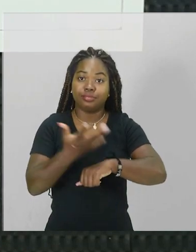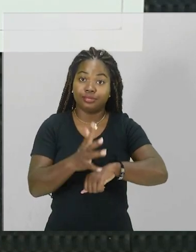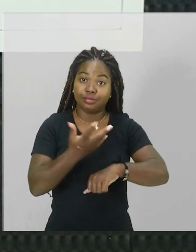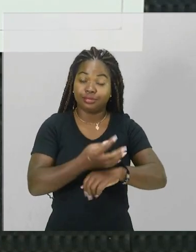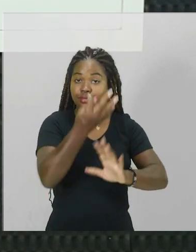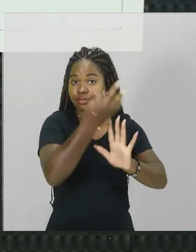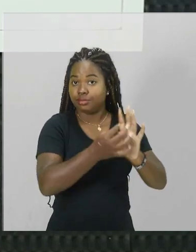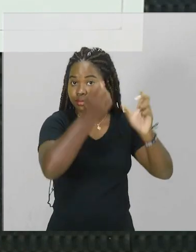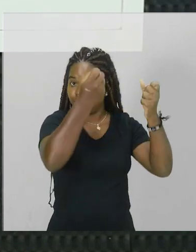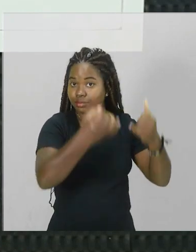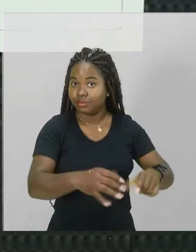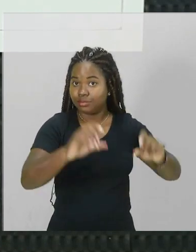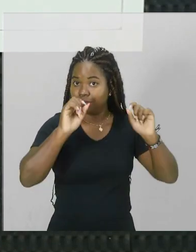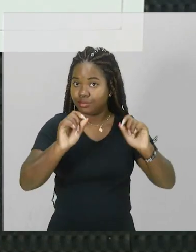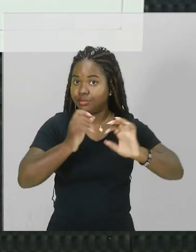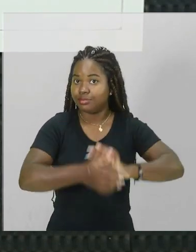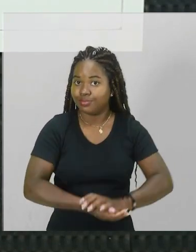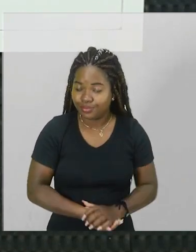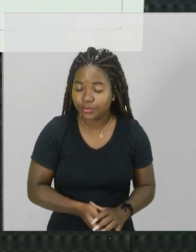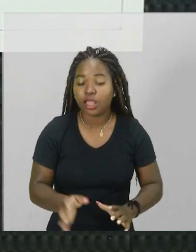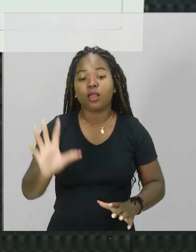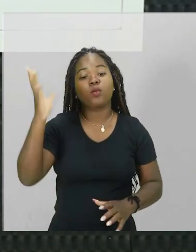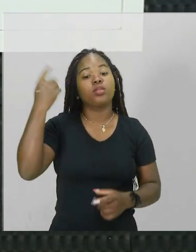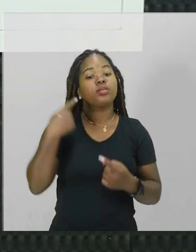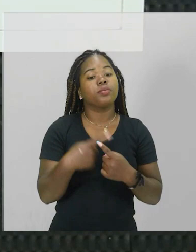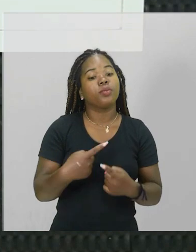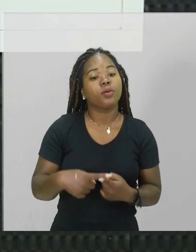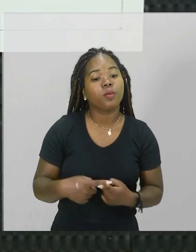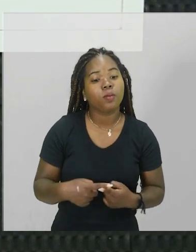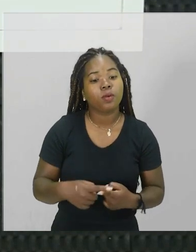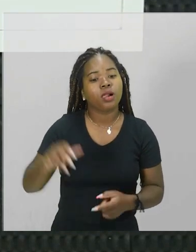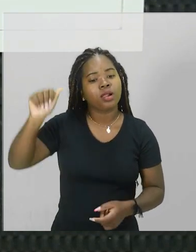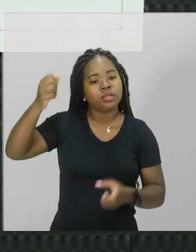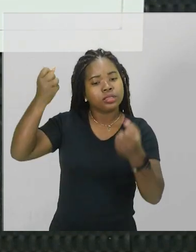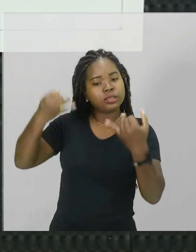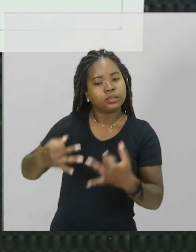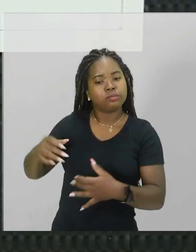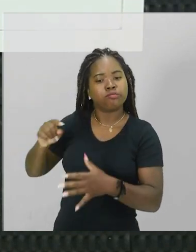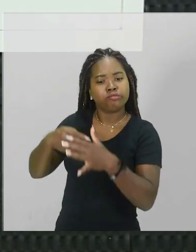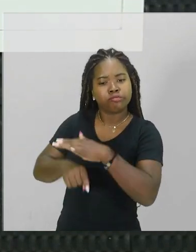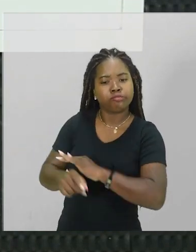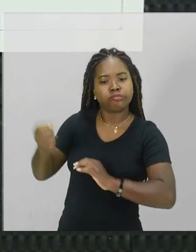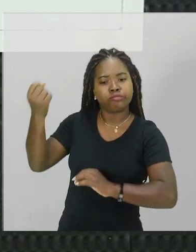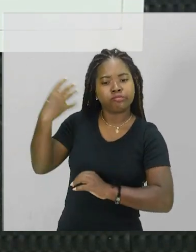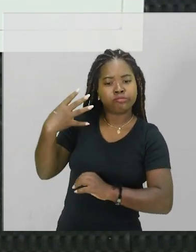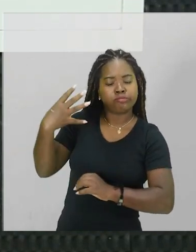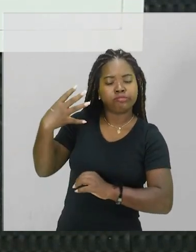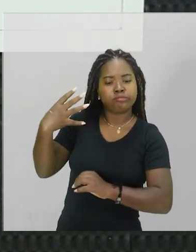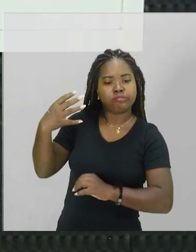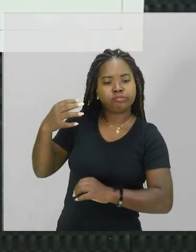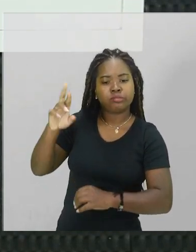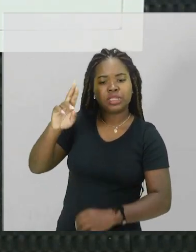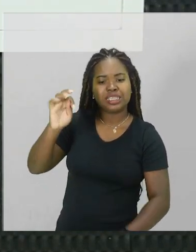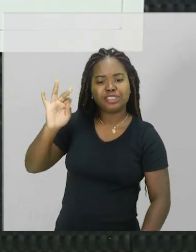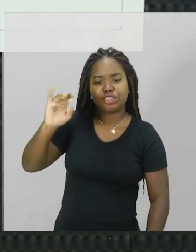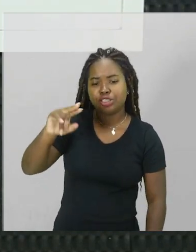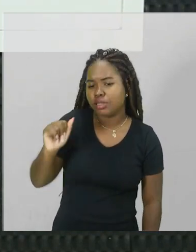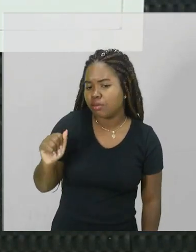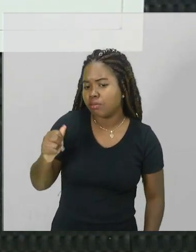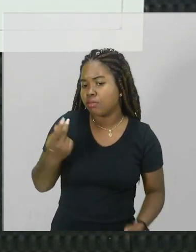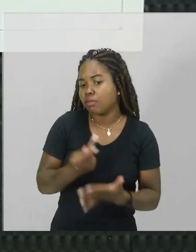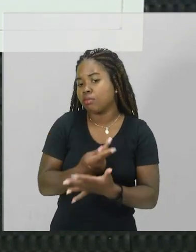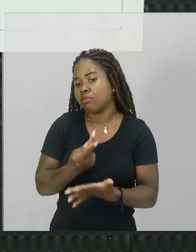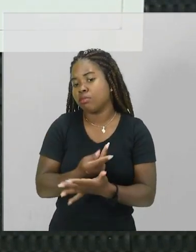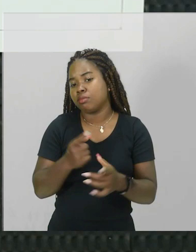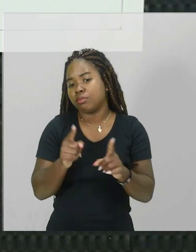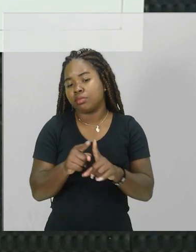texto fala, tá certo? E isso acontece por quê? Certo? A letra A fala sobre a intensidade luminosa incidente na retina. E isso não é